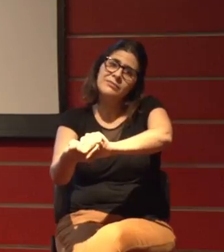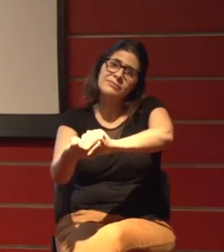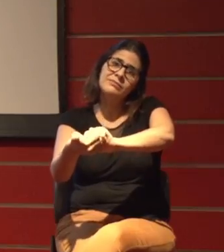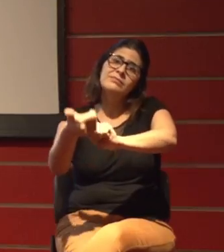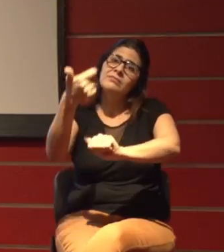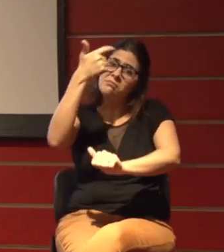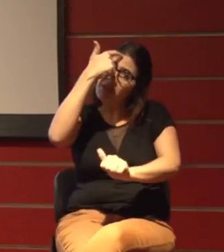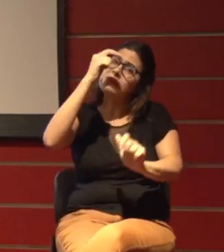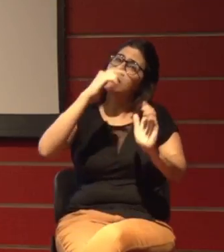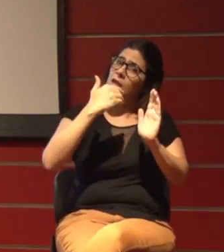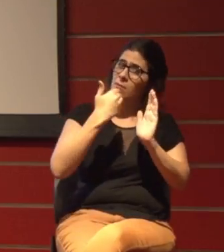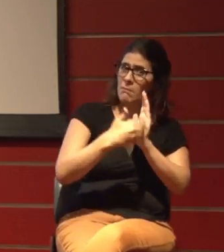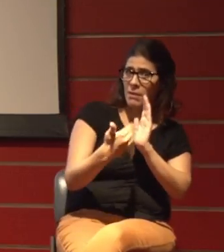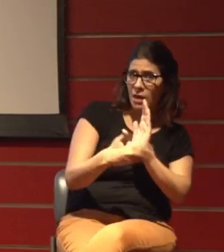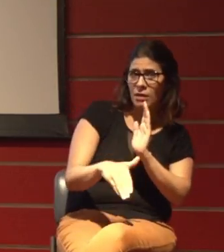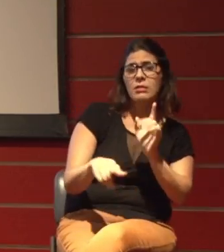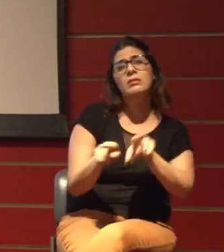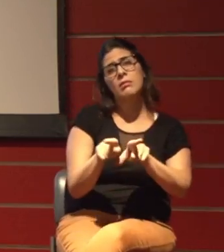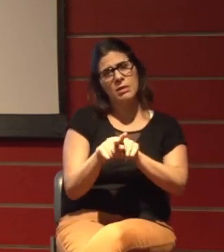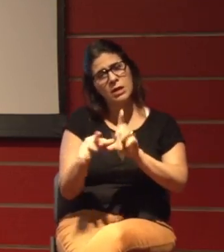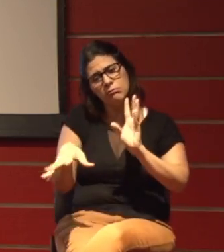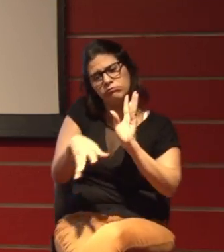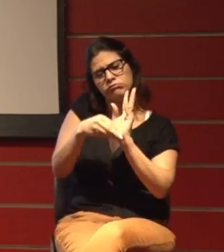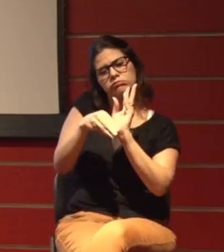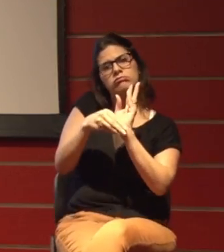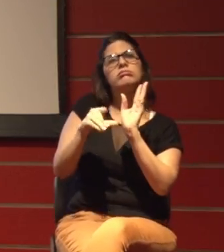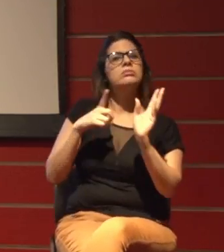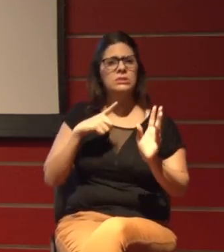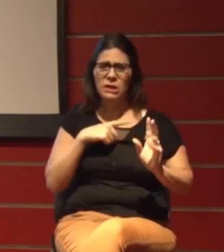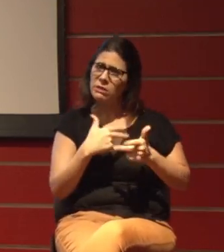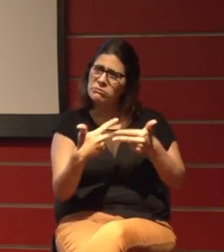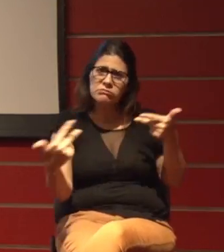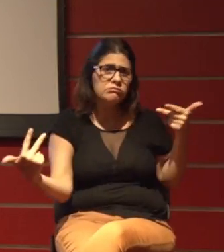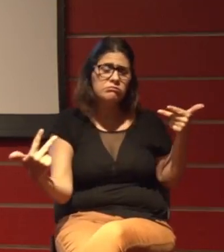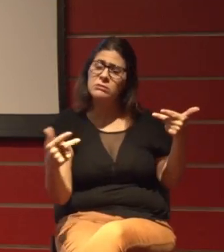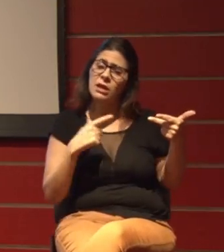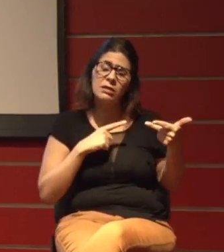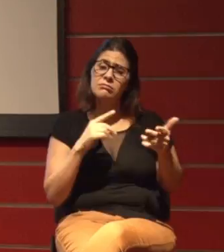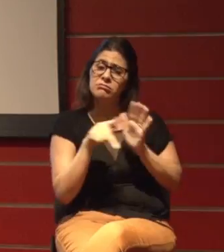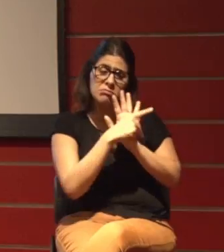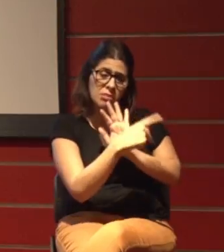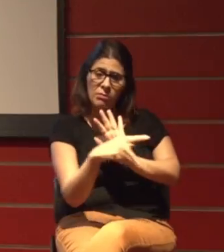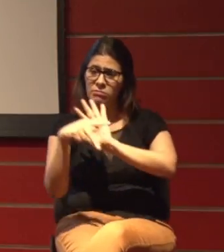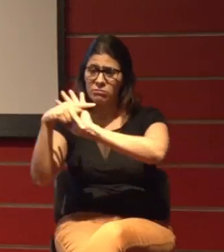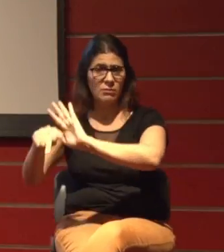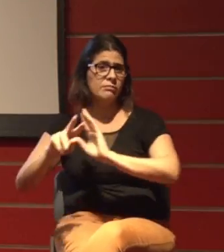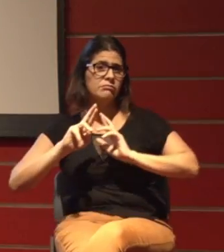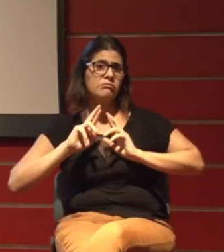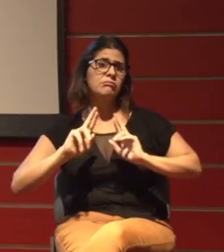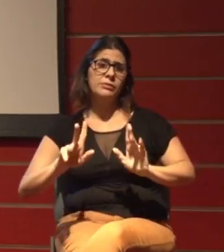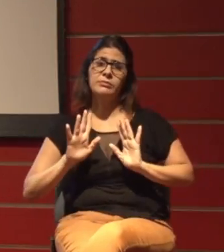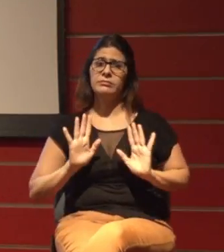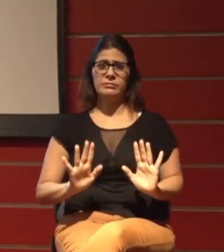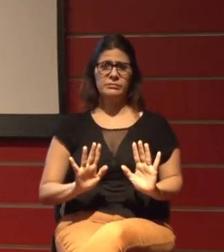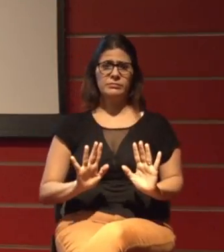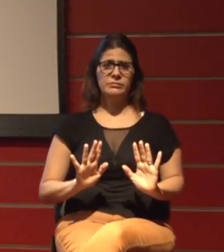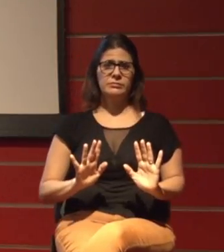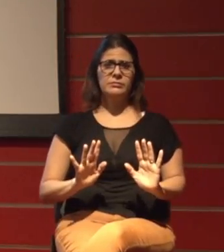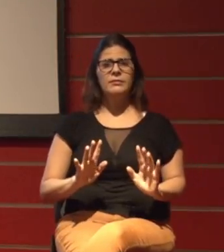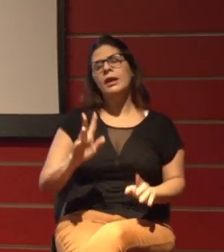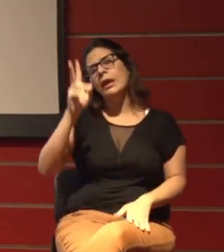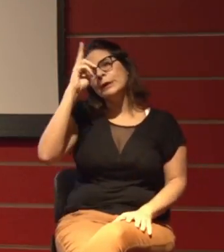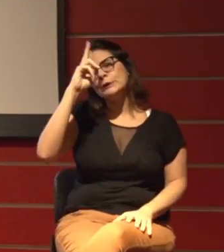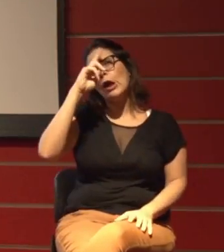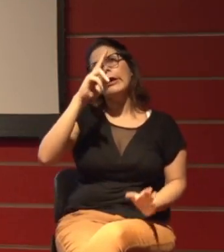ganhar ou perder incorporando outros elementos que são próprios de cada uma né então é é é uma pegar uma